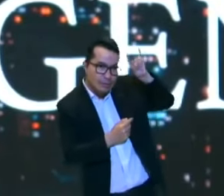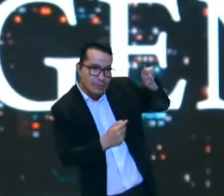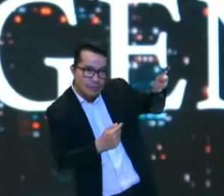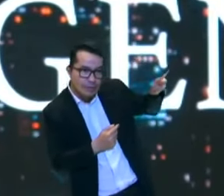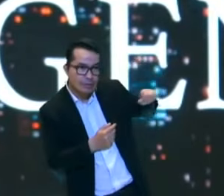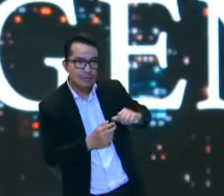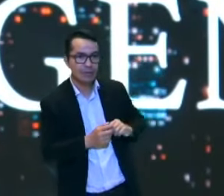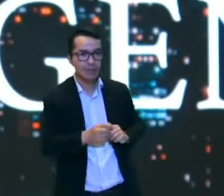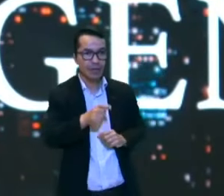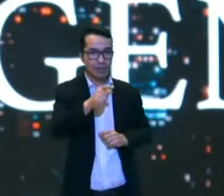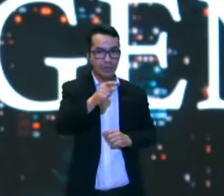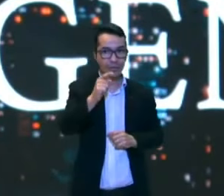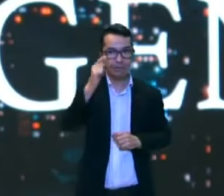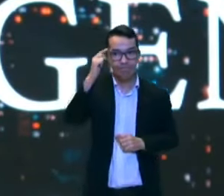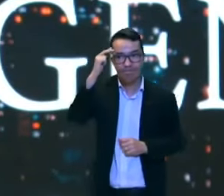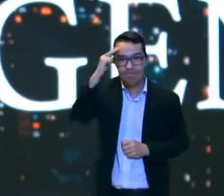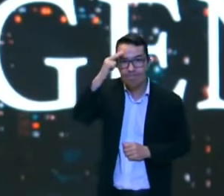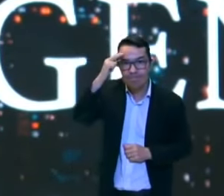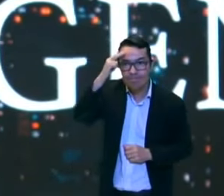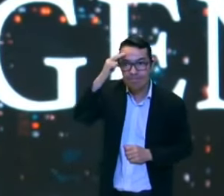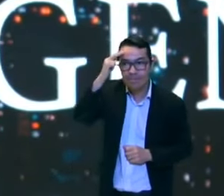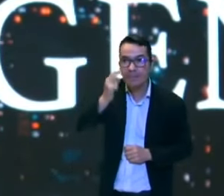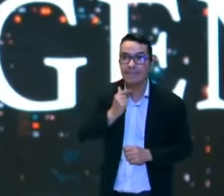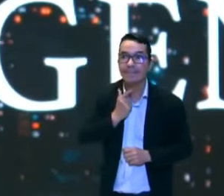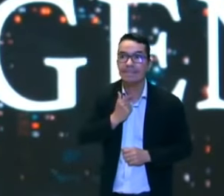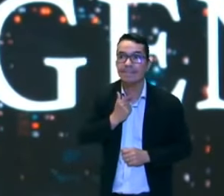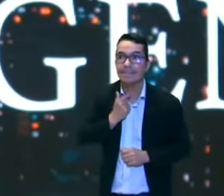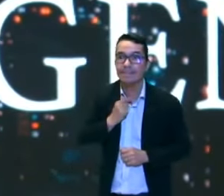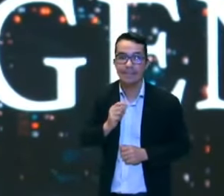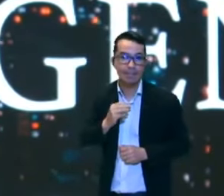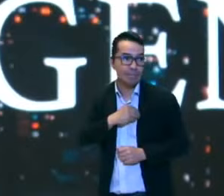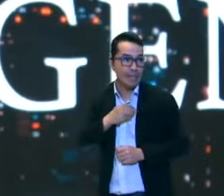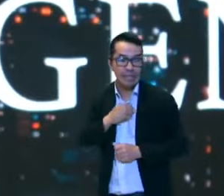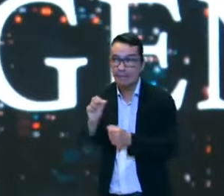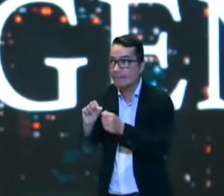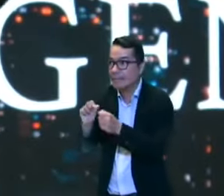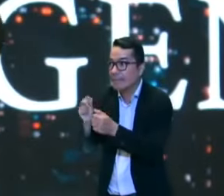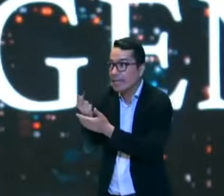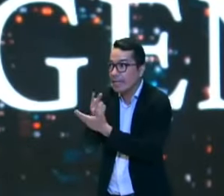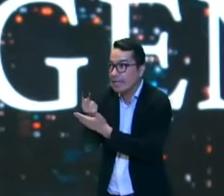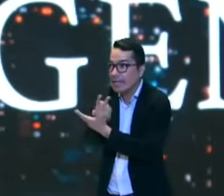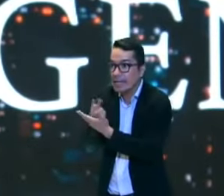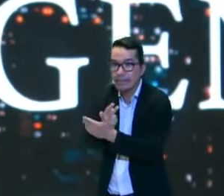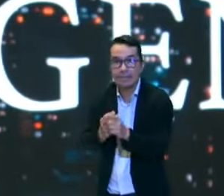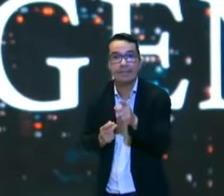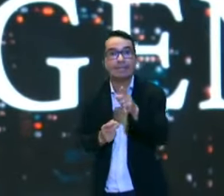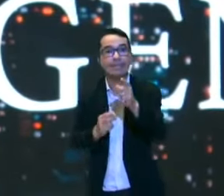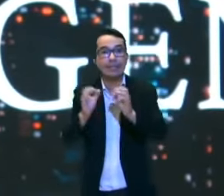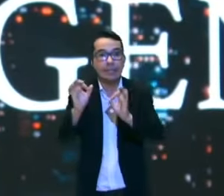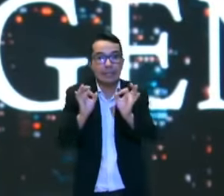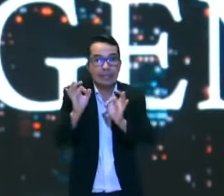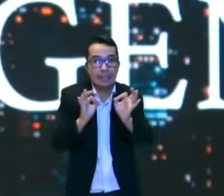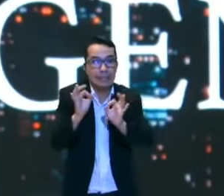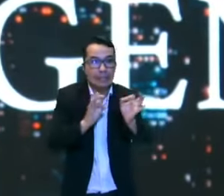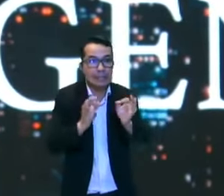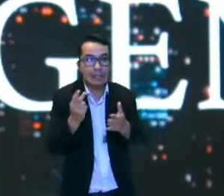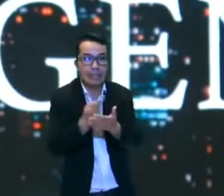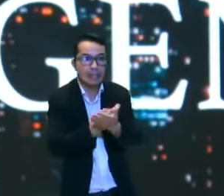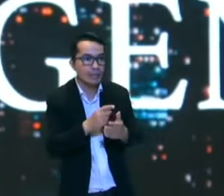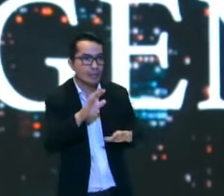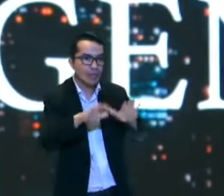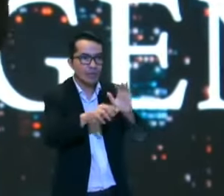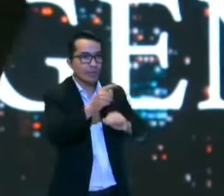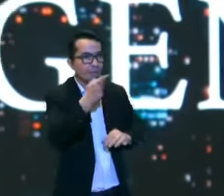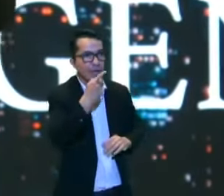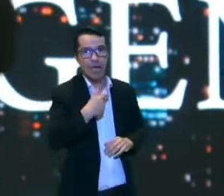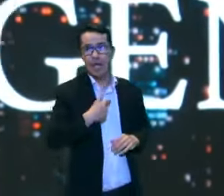desejos, sonha, pensa, maquina, faz projetos. Você se permite, mas pastor, só são pensamentos,